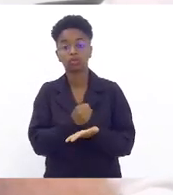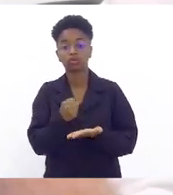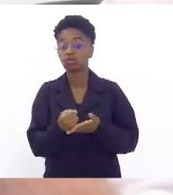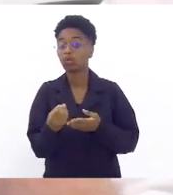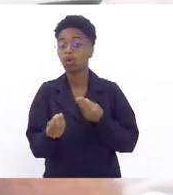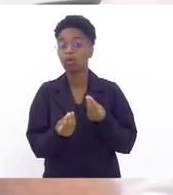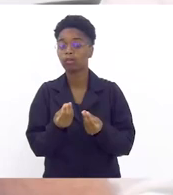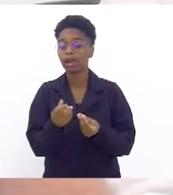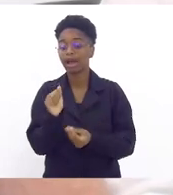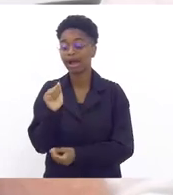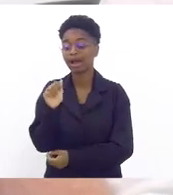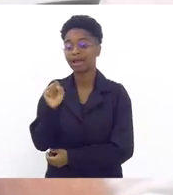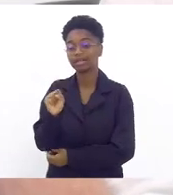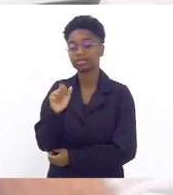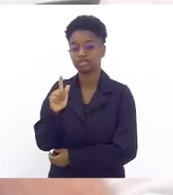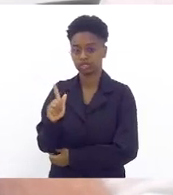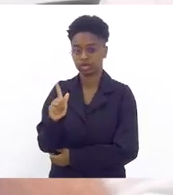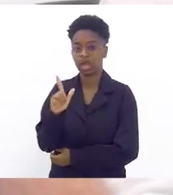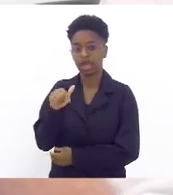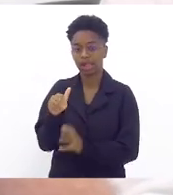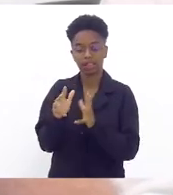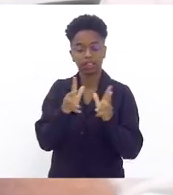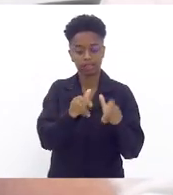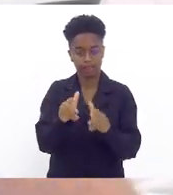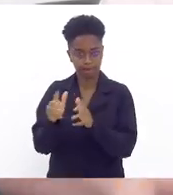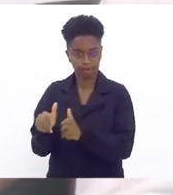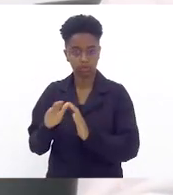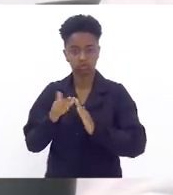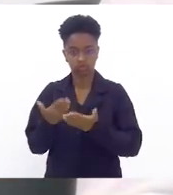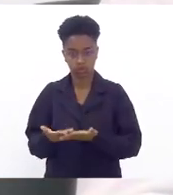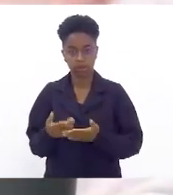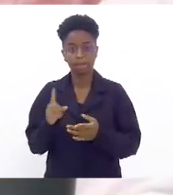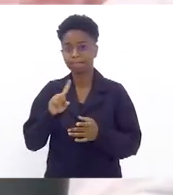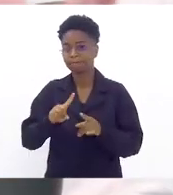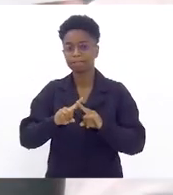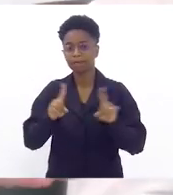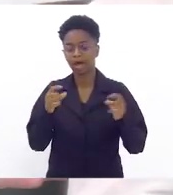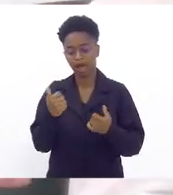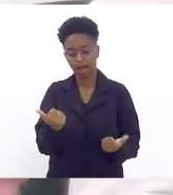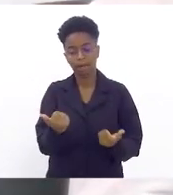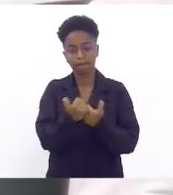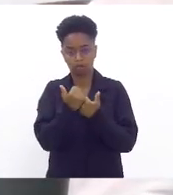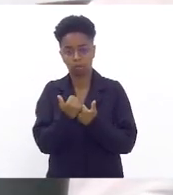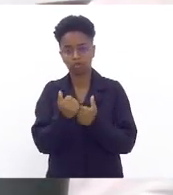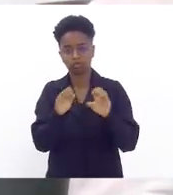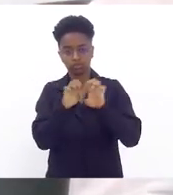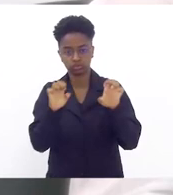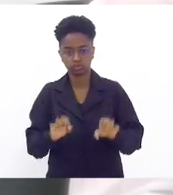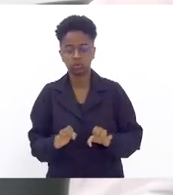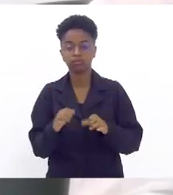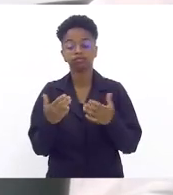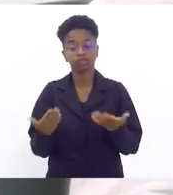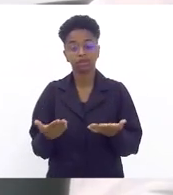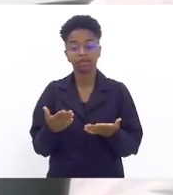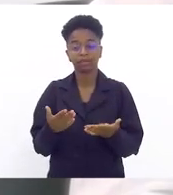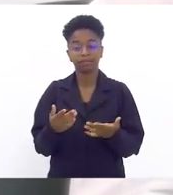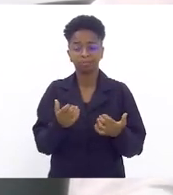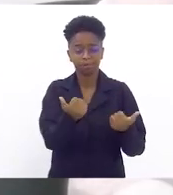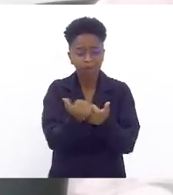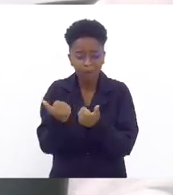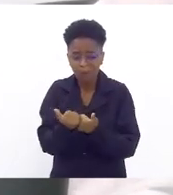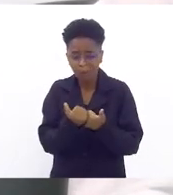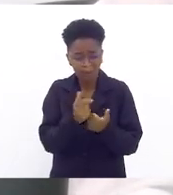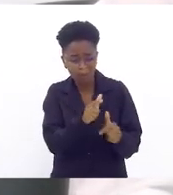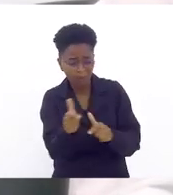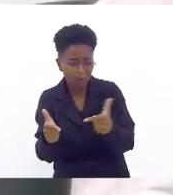a SG serviços gerais é o cara que dá um suporte para a gente em toda a nossa estrutura Então nós não tivemos escuta nenhuma foi realmente